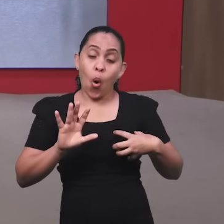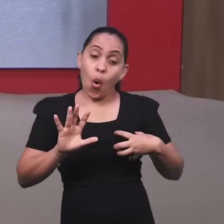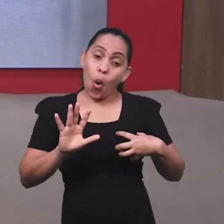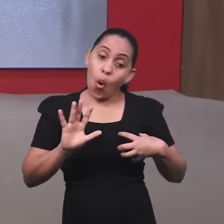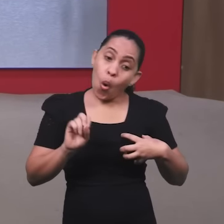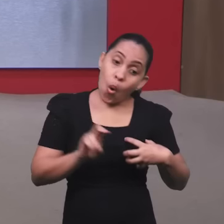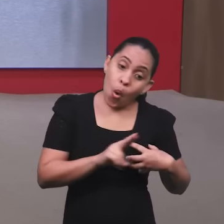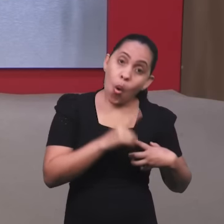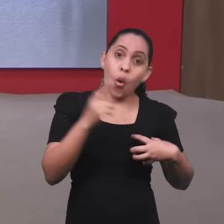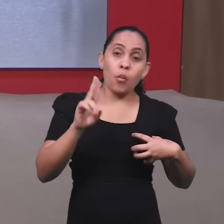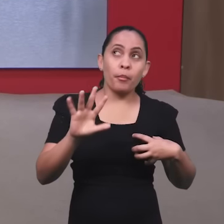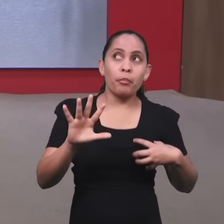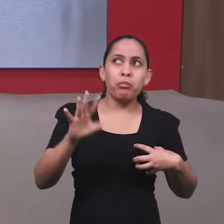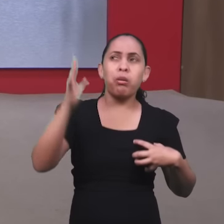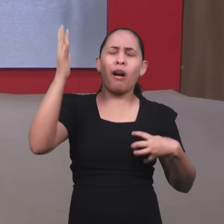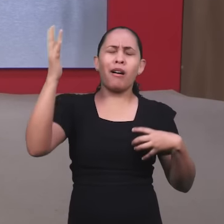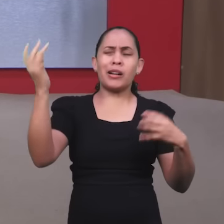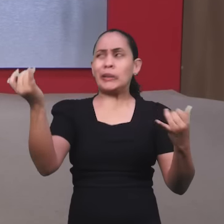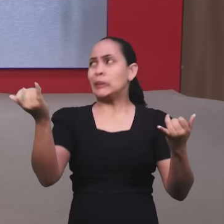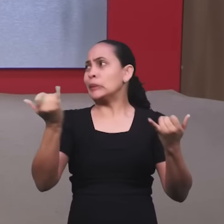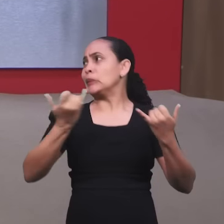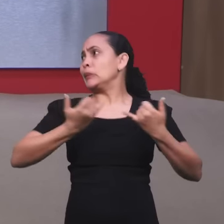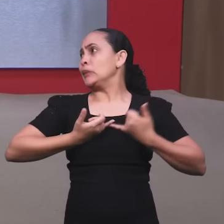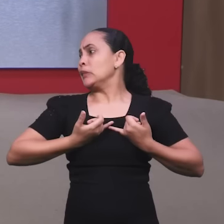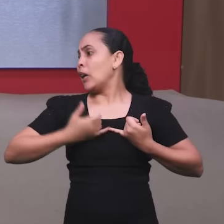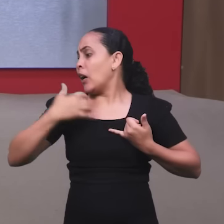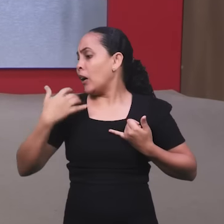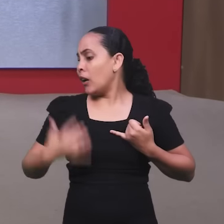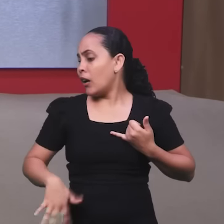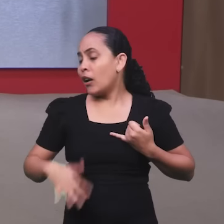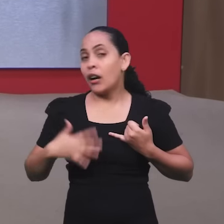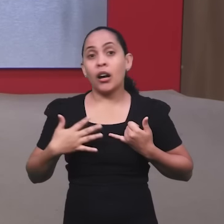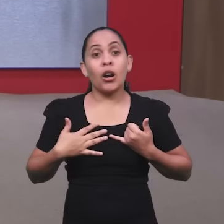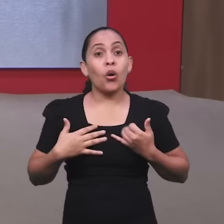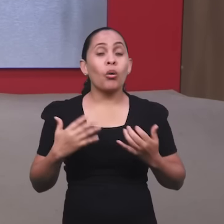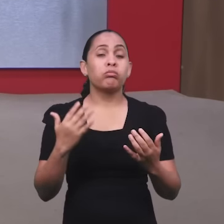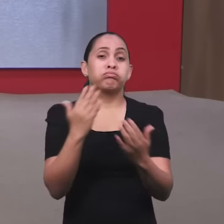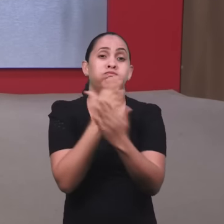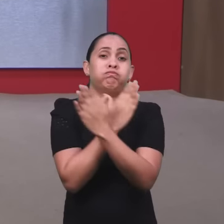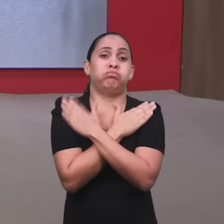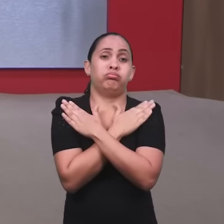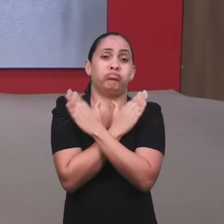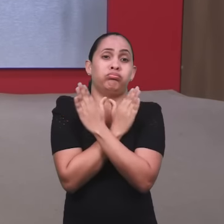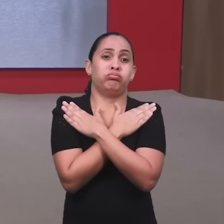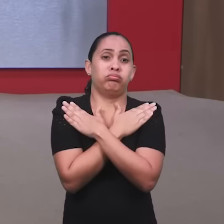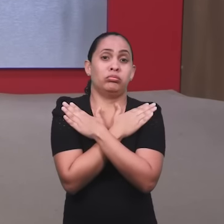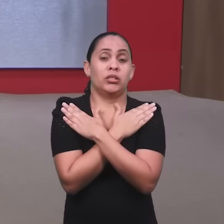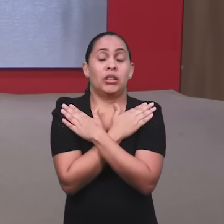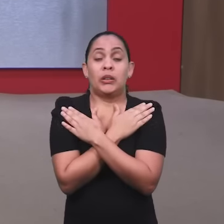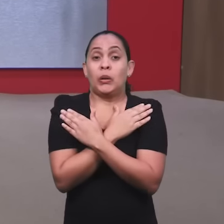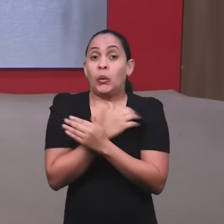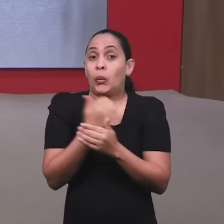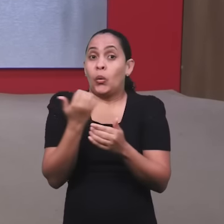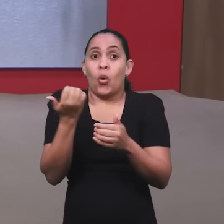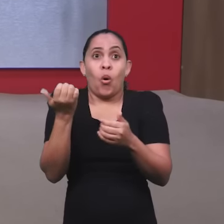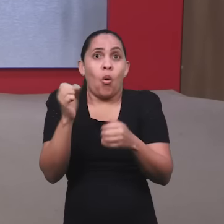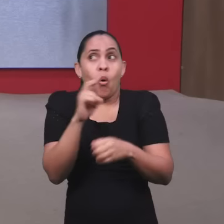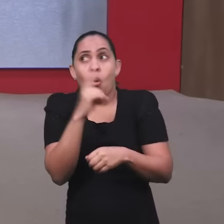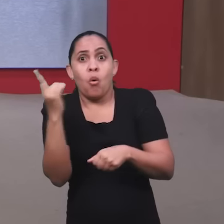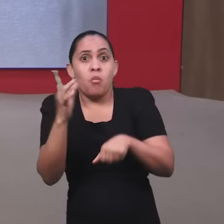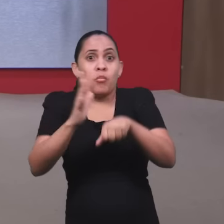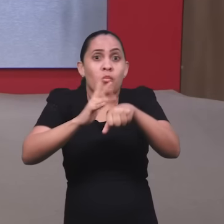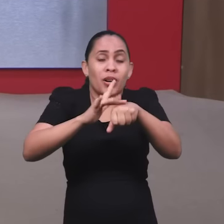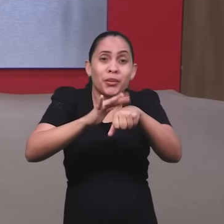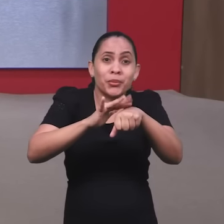vem e te pega desprevenido, um desemprego, um problema seja qual for, uma doença,